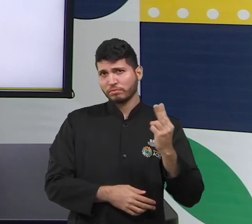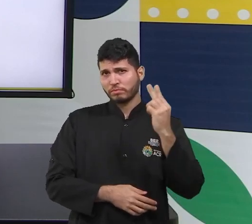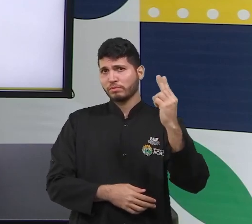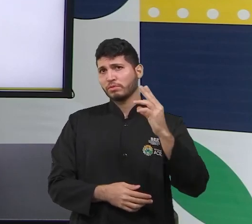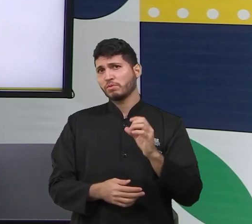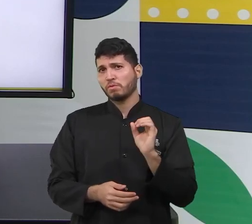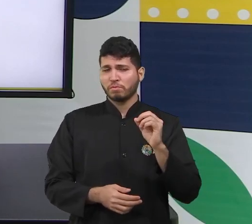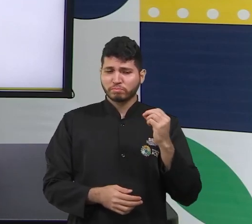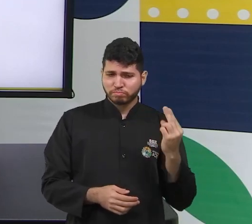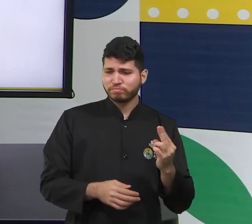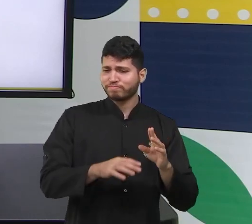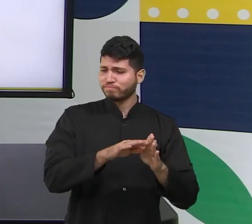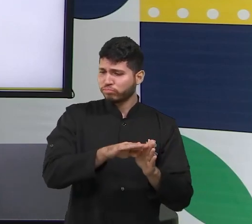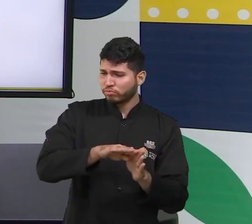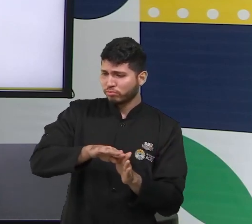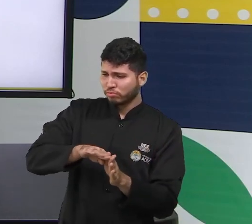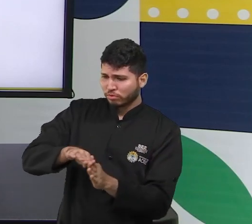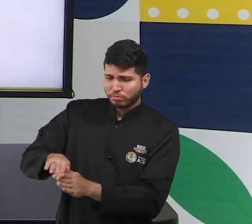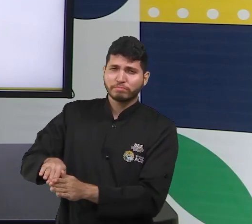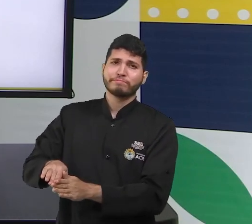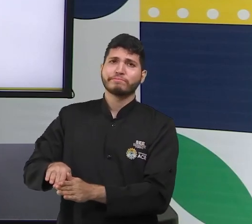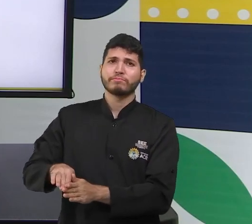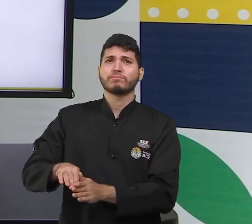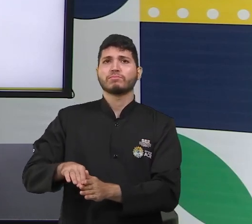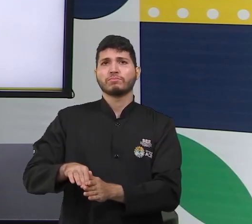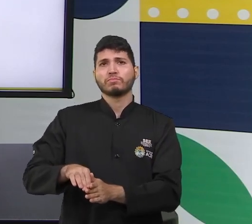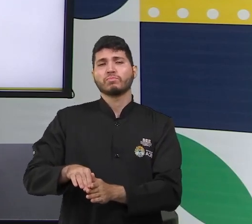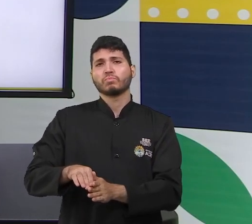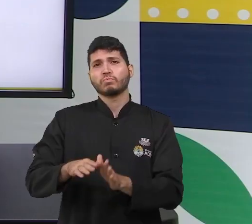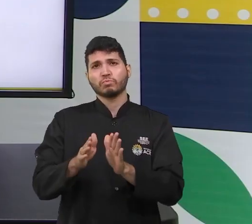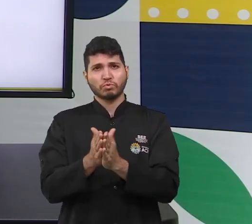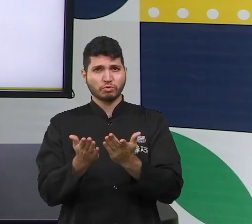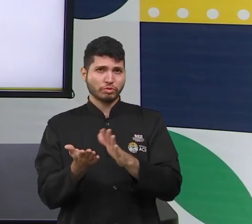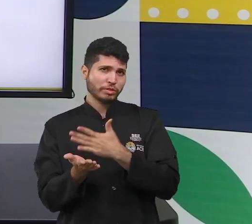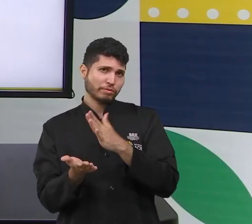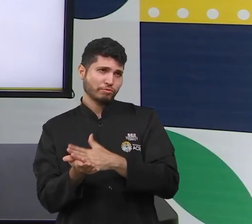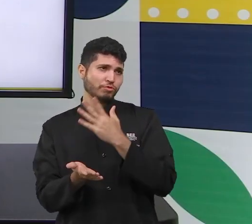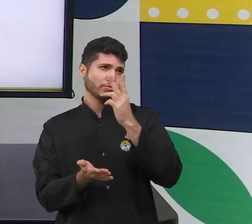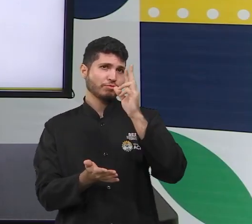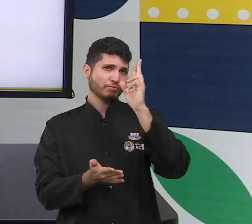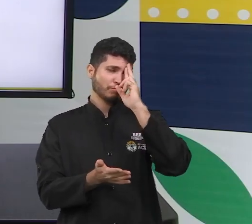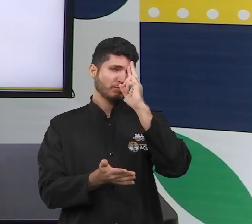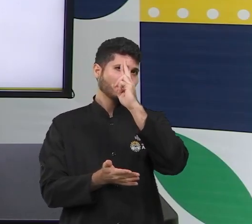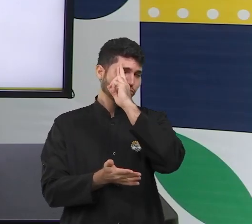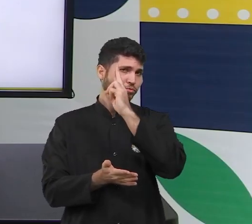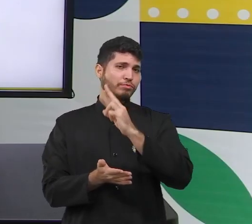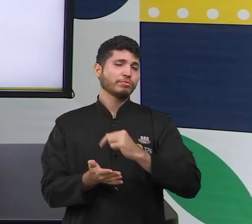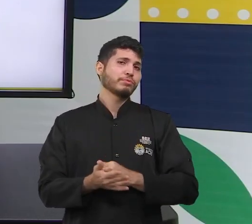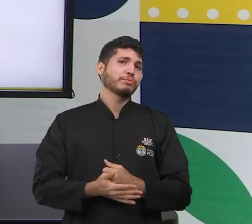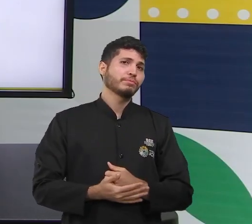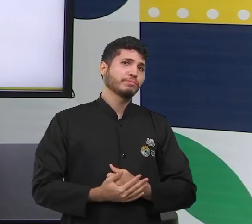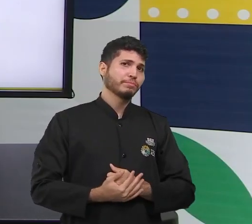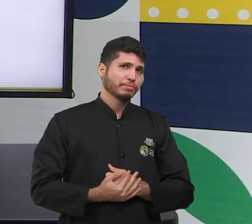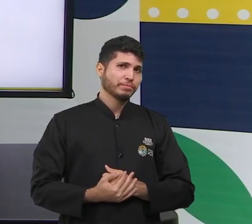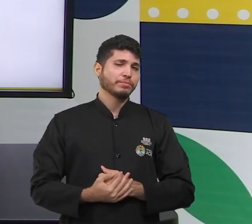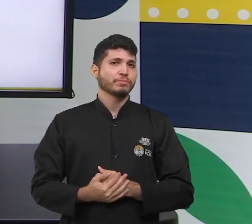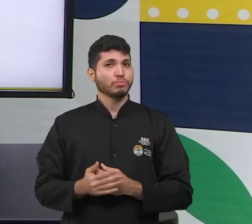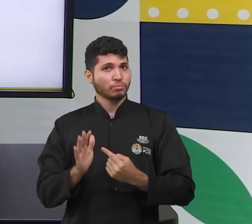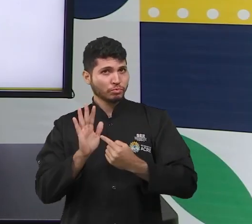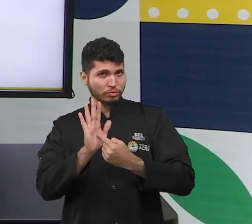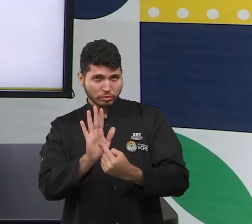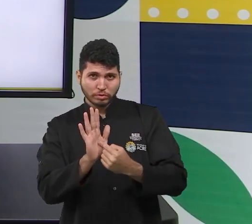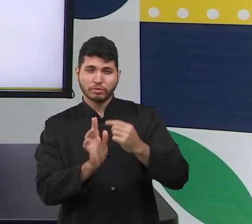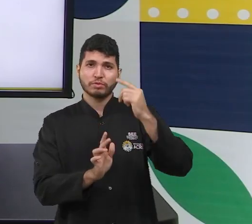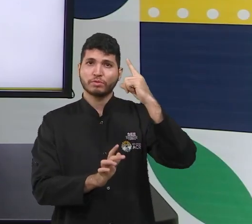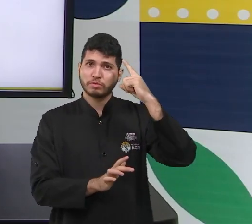própria história, a mulher é deixada de lado nos livros de história. Eu já falei aqui para vocês em outras aulas a dificuldade que é a gente